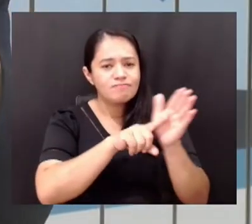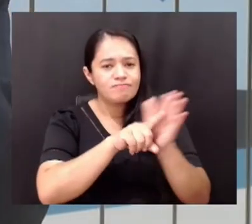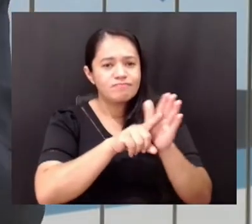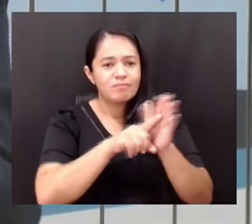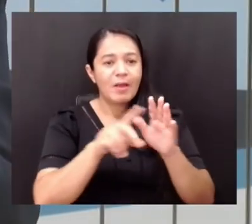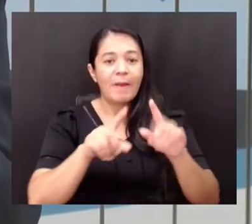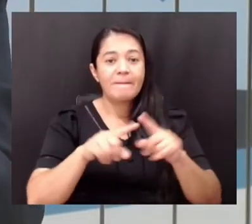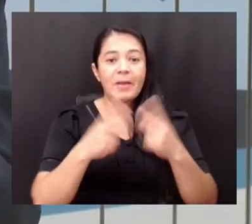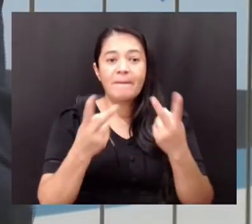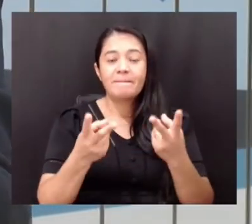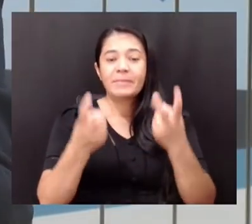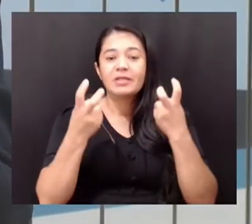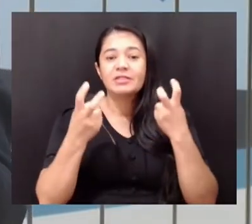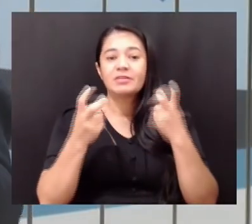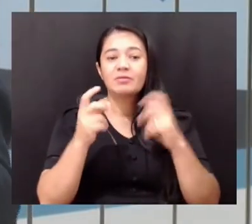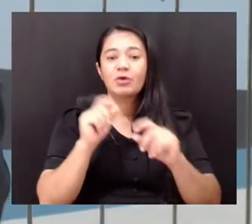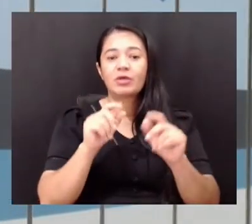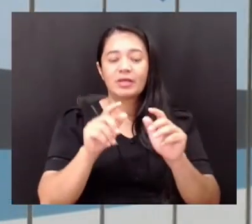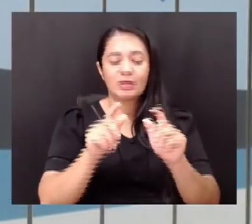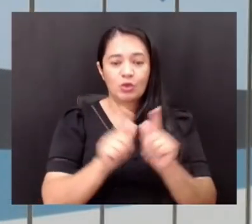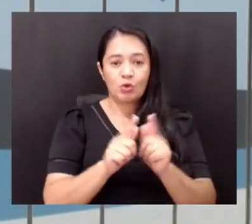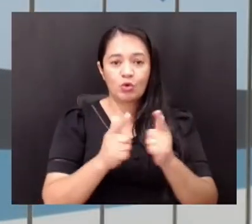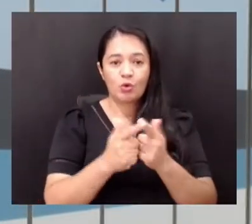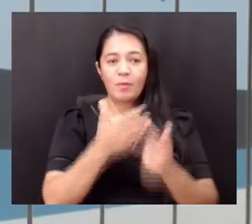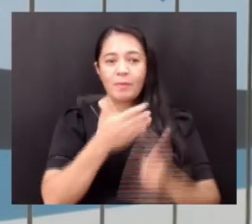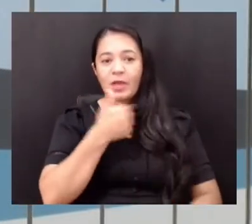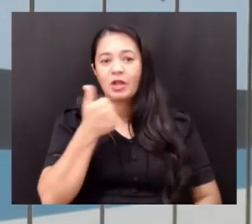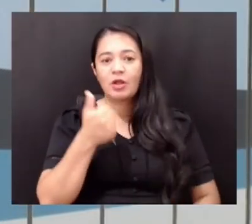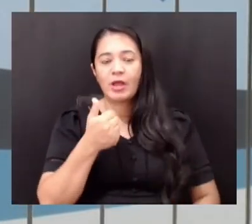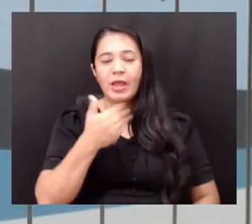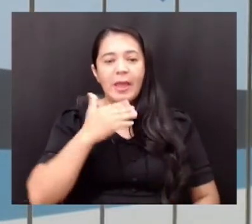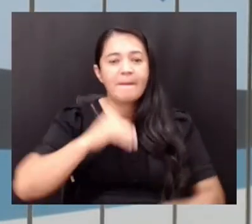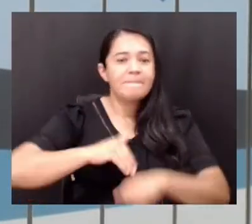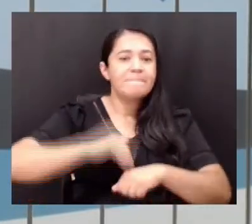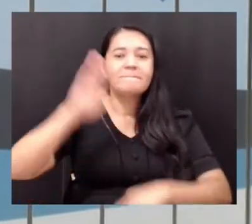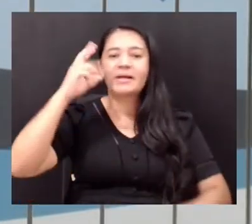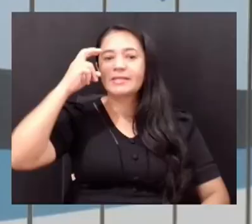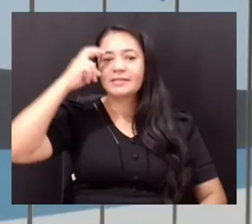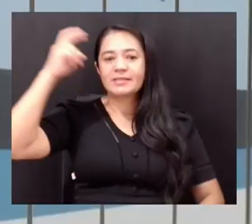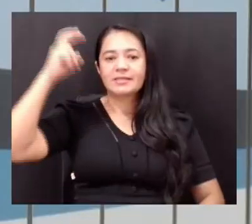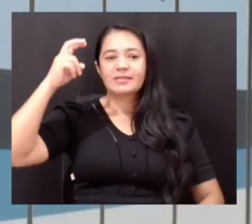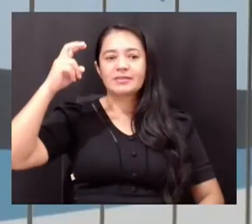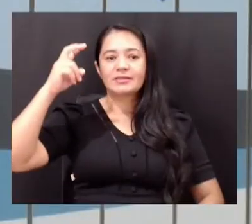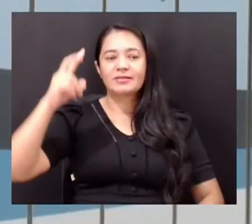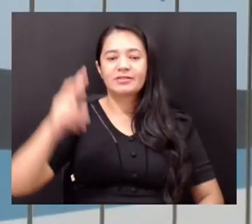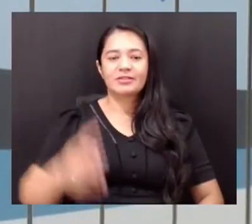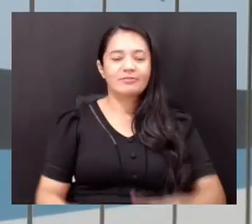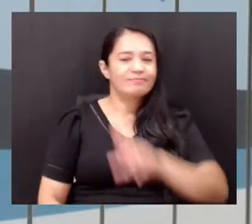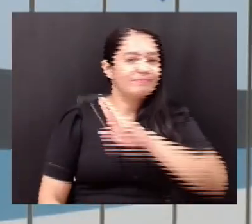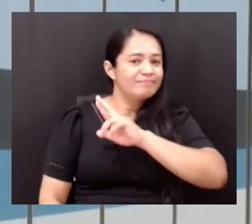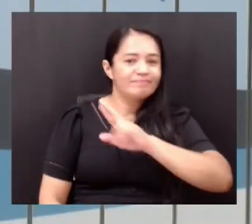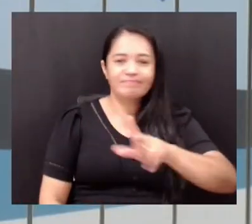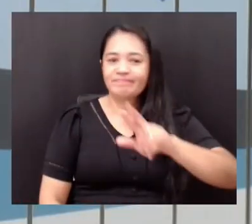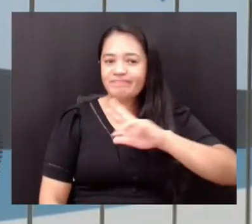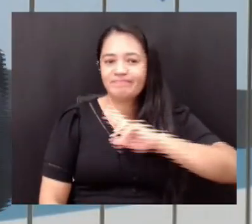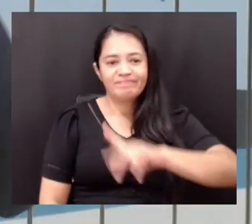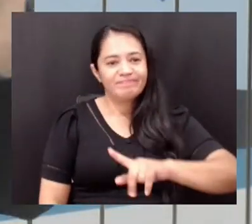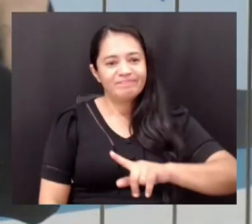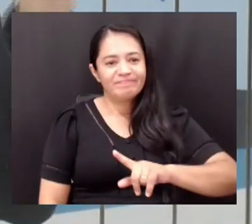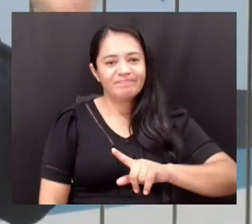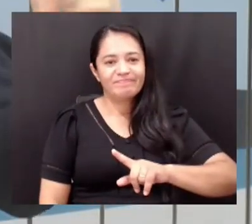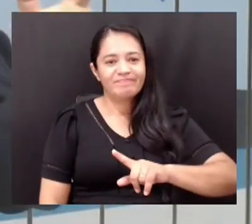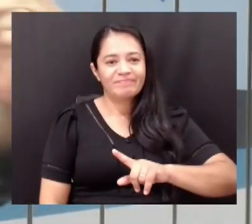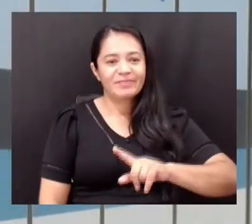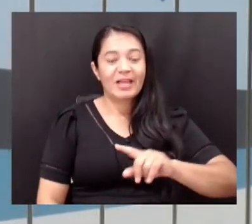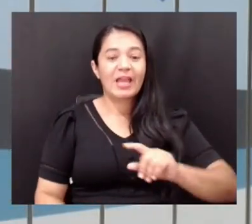performavam melhor não eram as que tinham as pessoas mais inteligentes, né? Eram aquelas em que